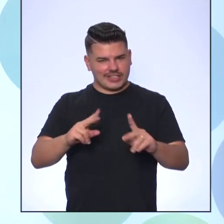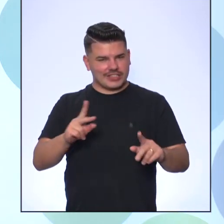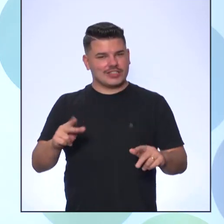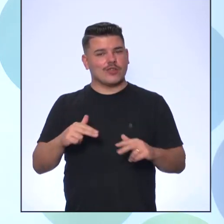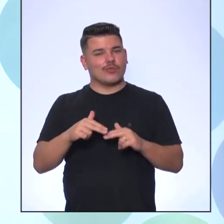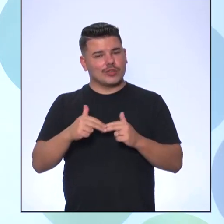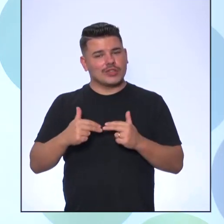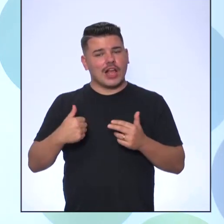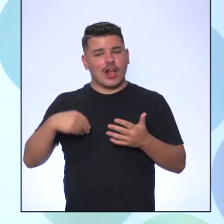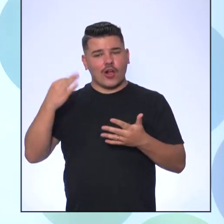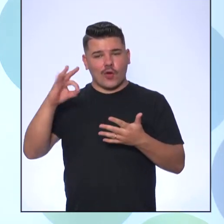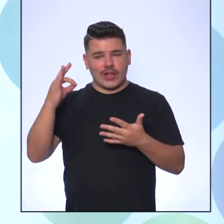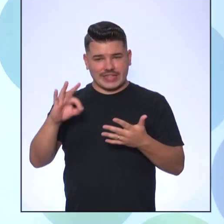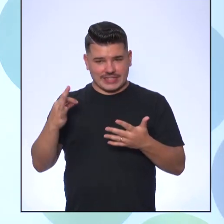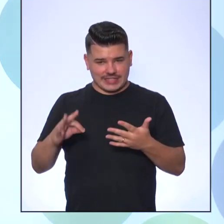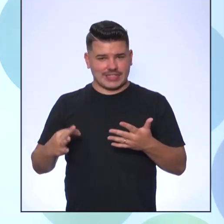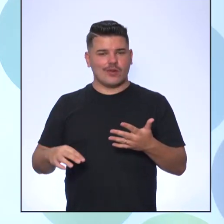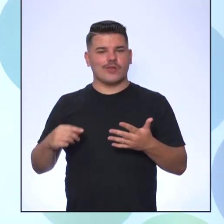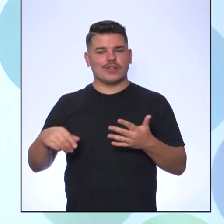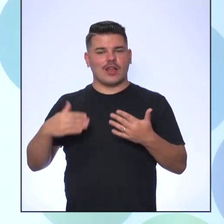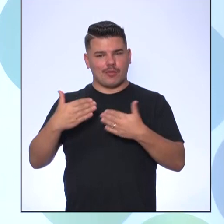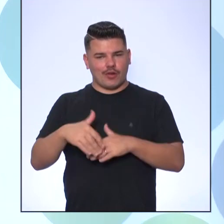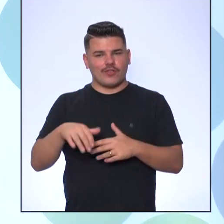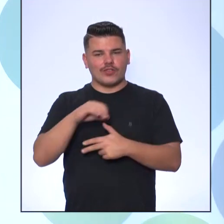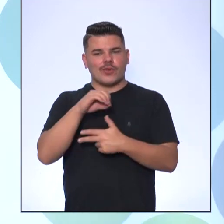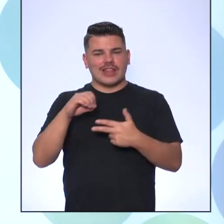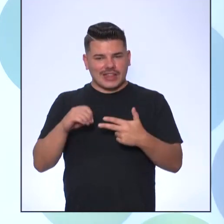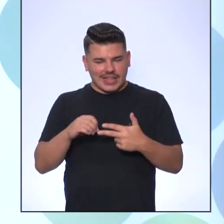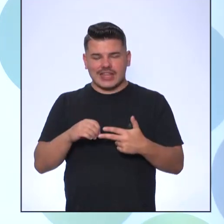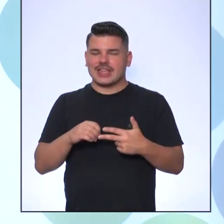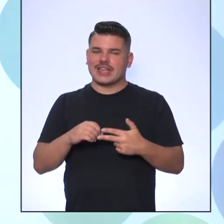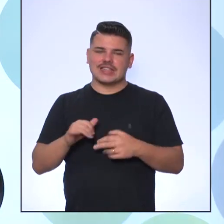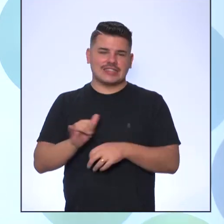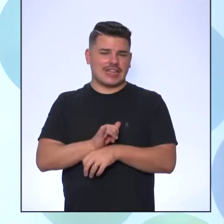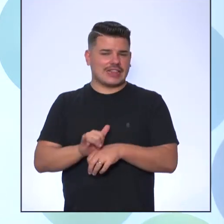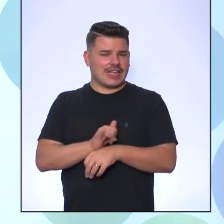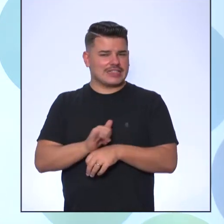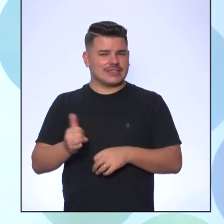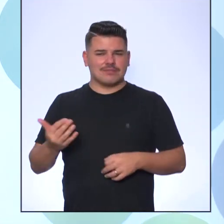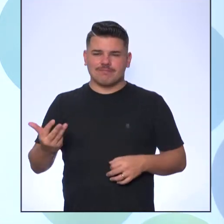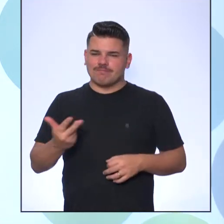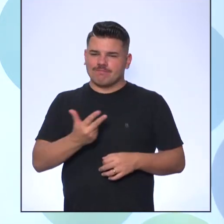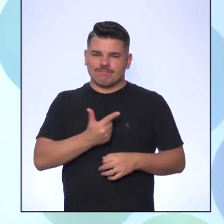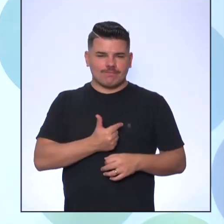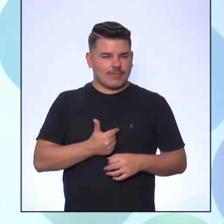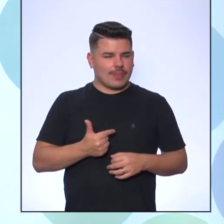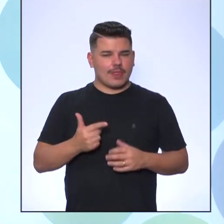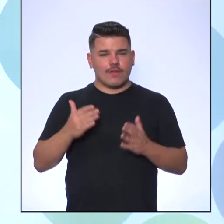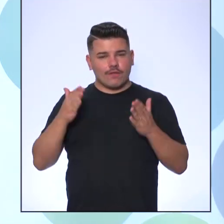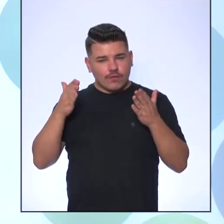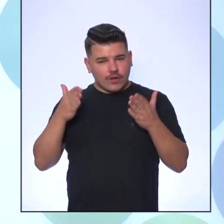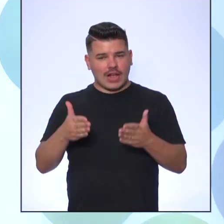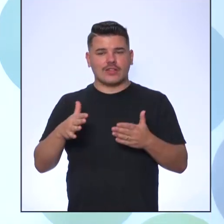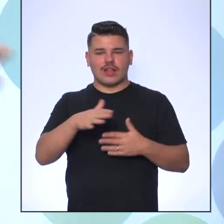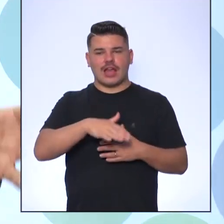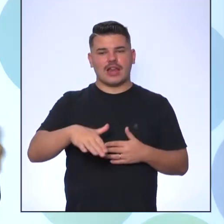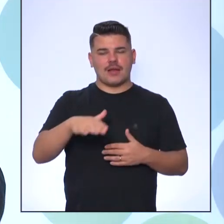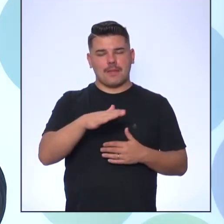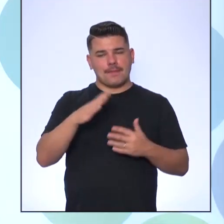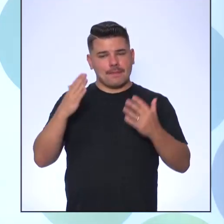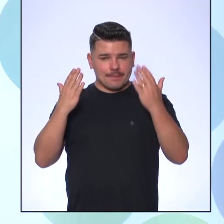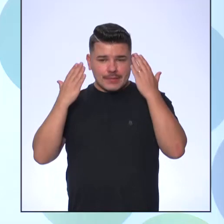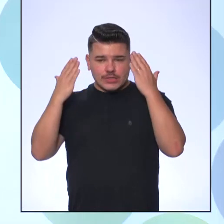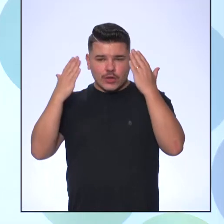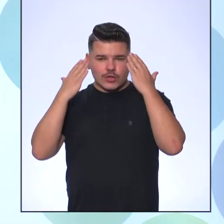na correção do Enem é um processo extremamente sofisticado, né, do ponto de vista da psicometria, que é uma área da psicologia aí